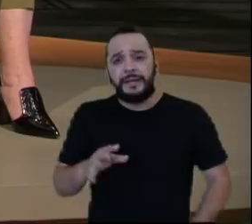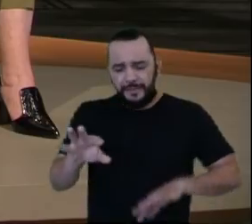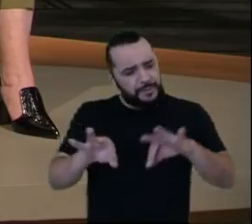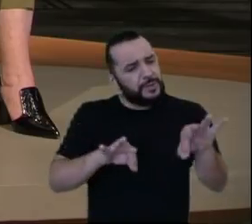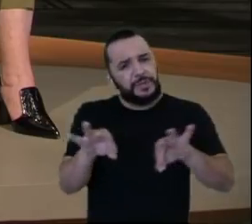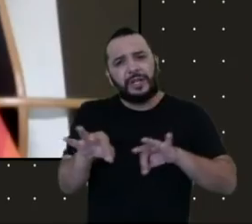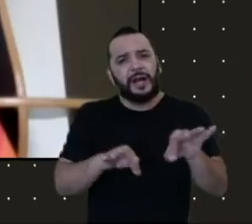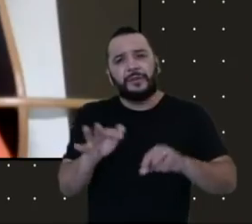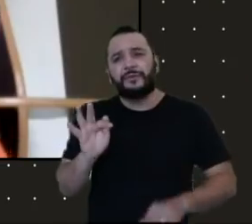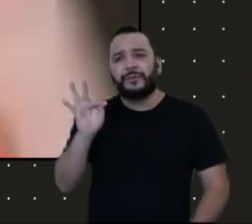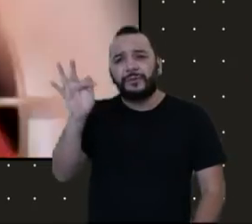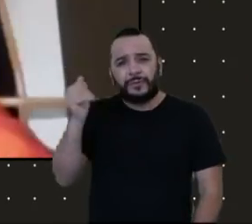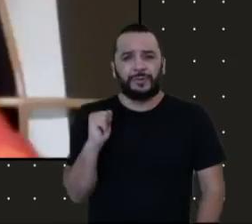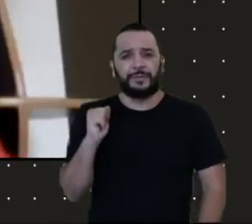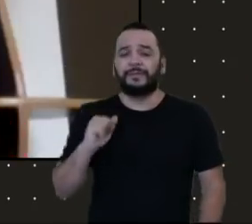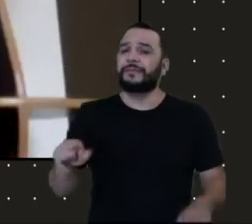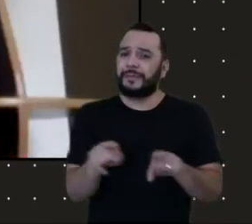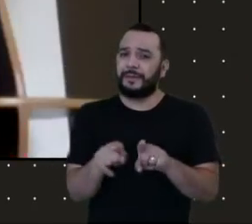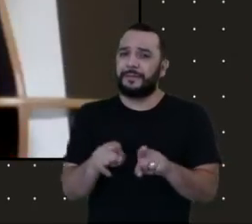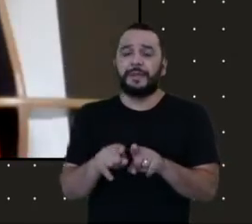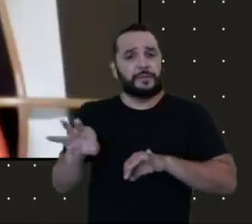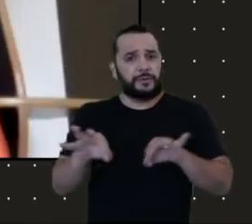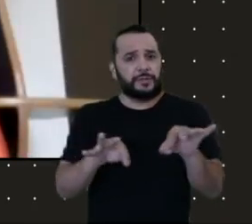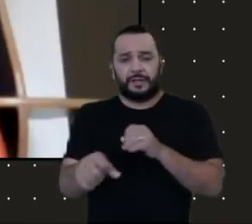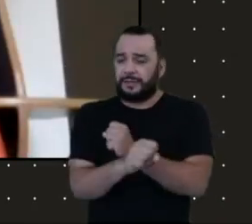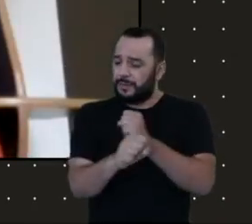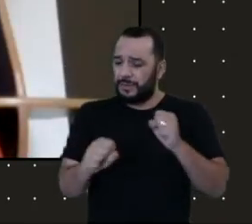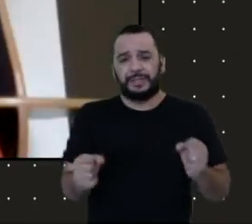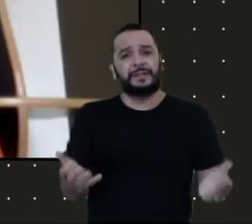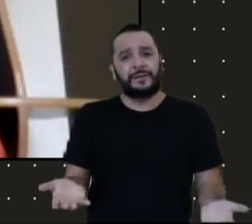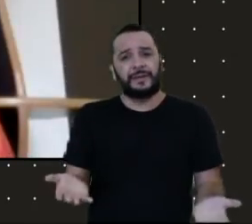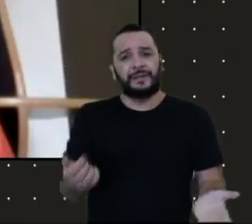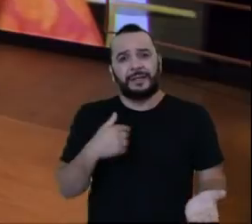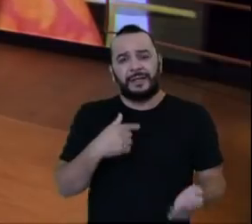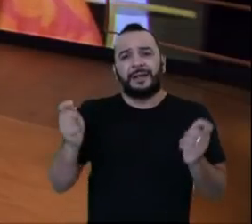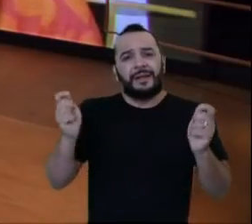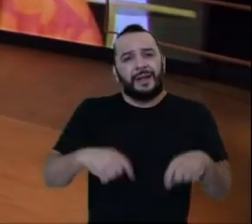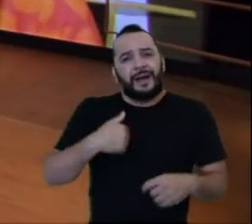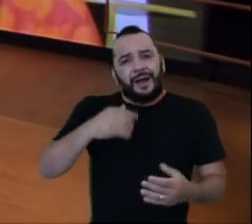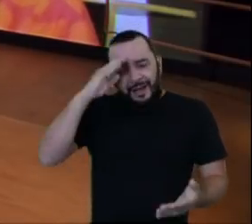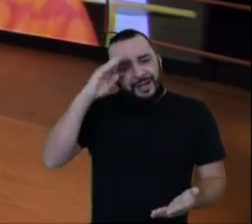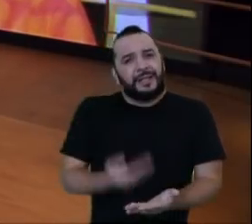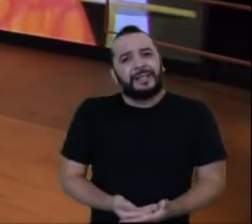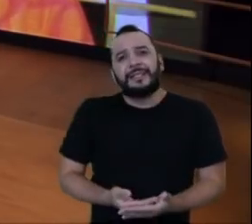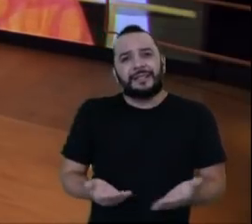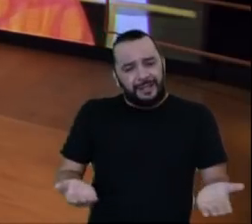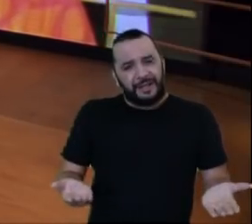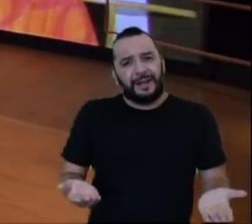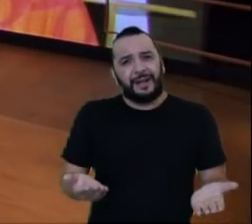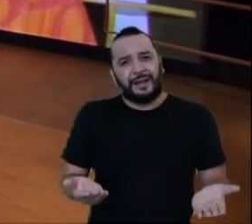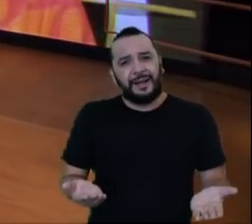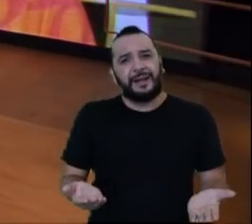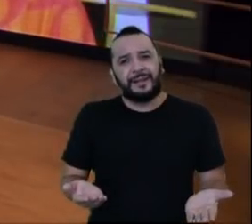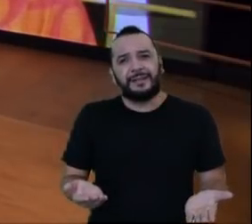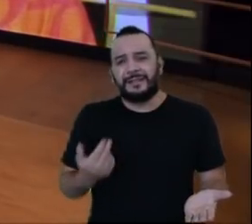assim, a melhor coisa que posso fazer a quem se foi é viver como ele gostaria que eu